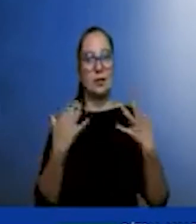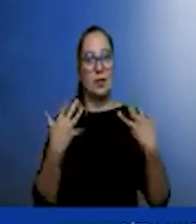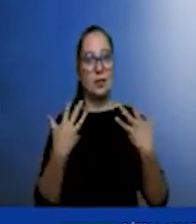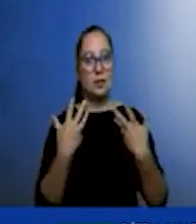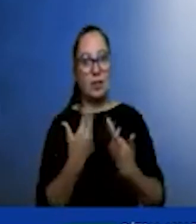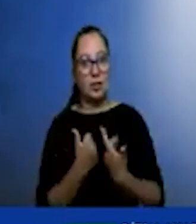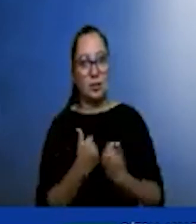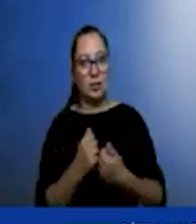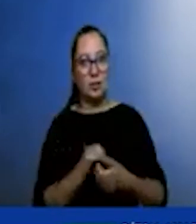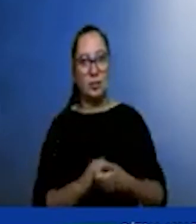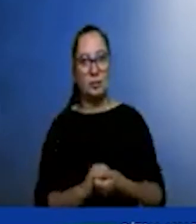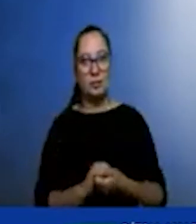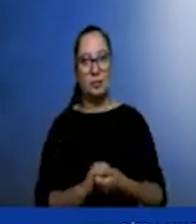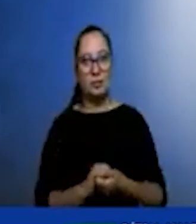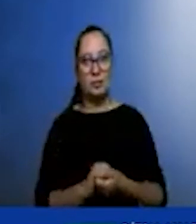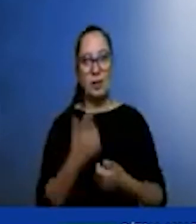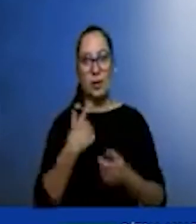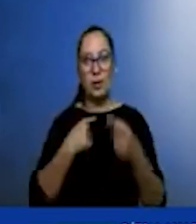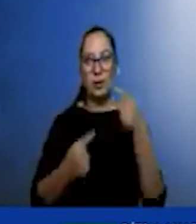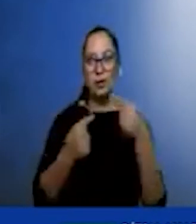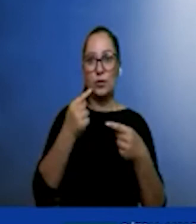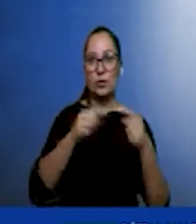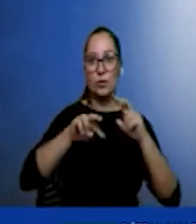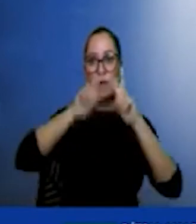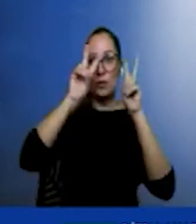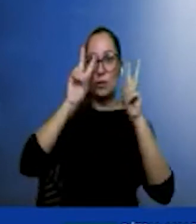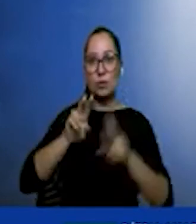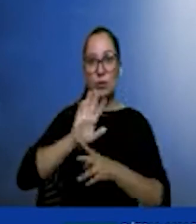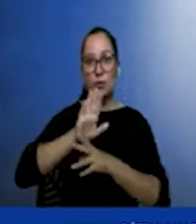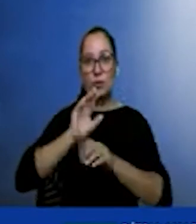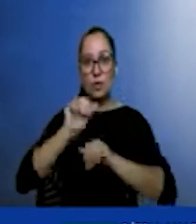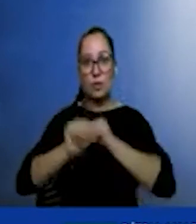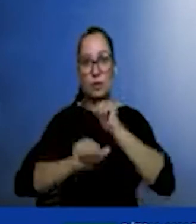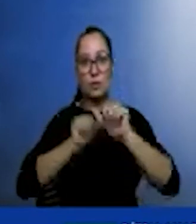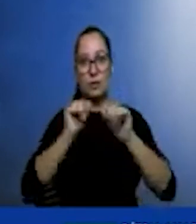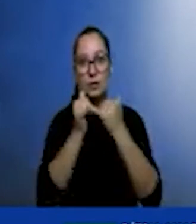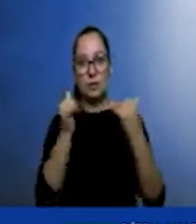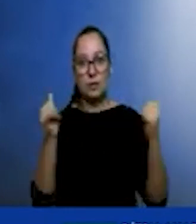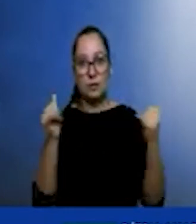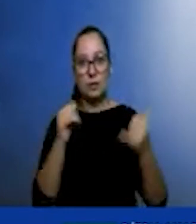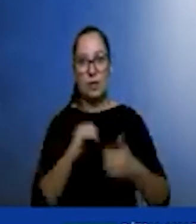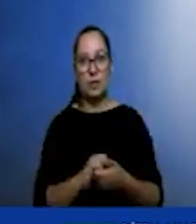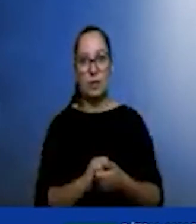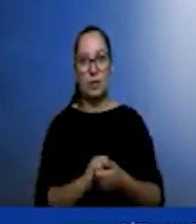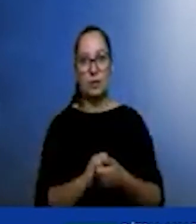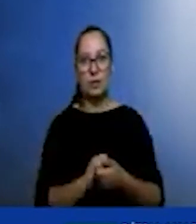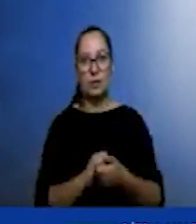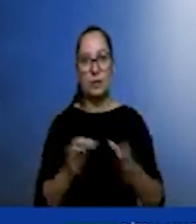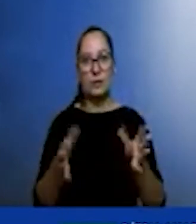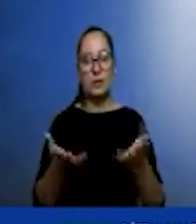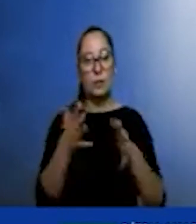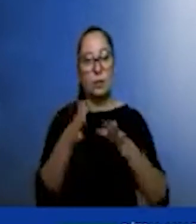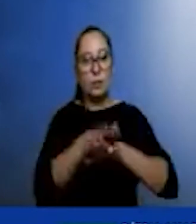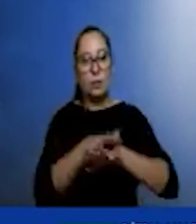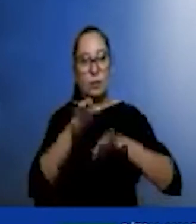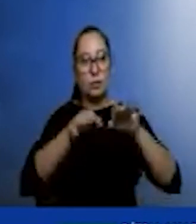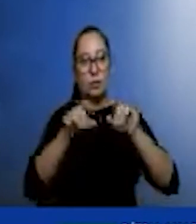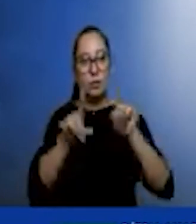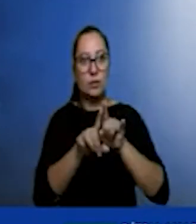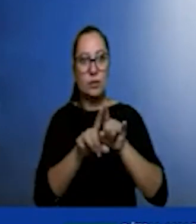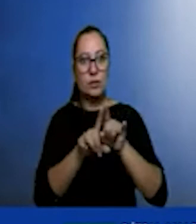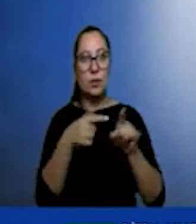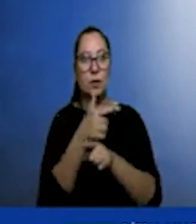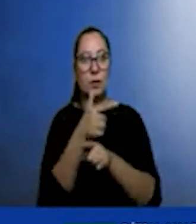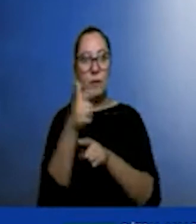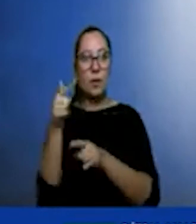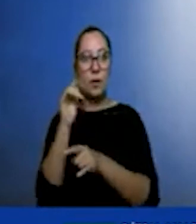E a gente discutiu muito esse tema da transição energética justa e inclusiva. E, entre outras coisas, é importante que a